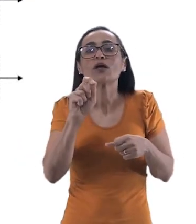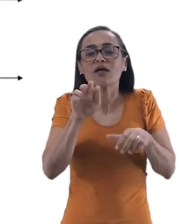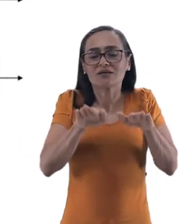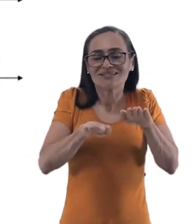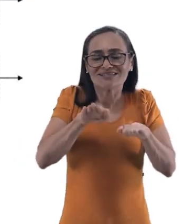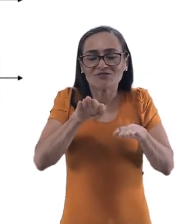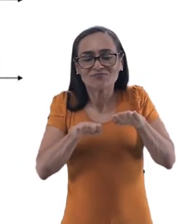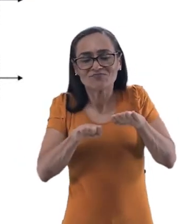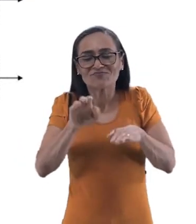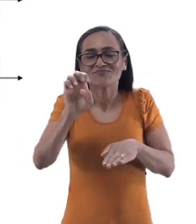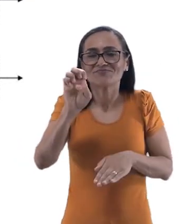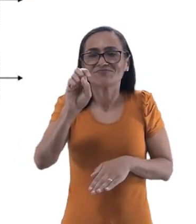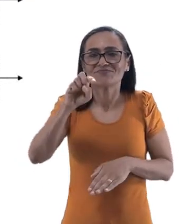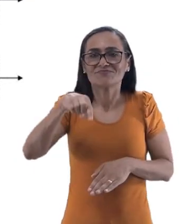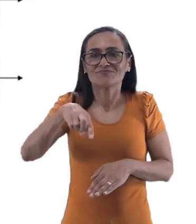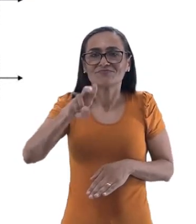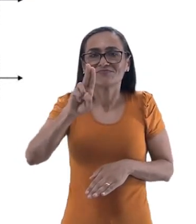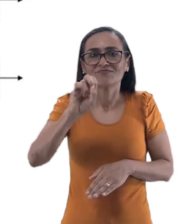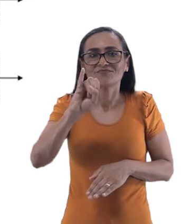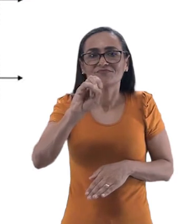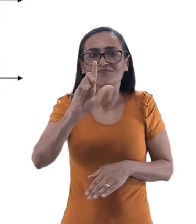o equilíbrio.